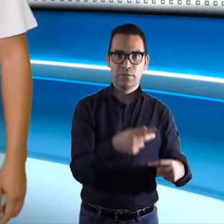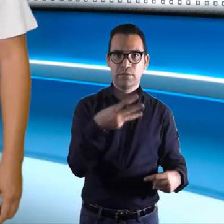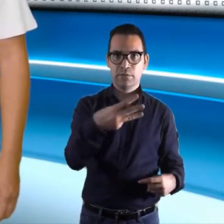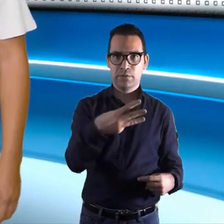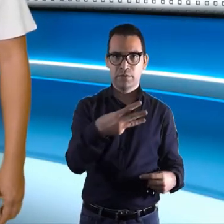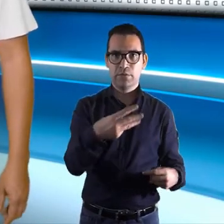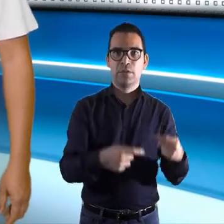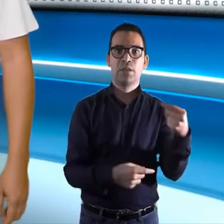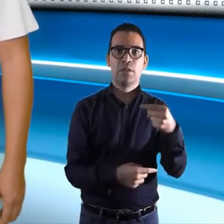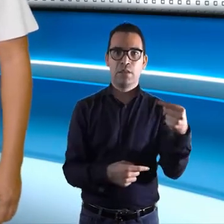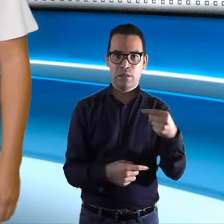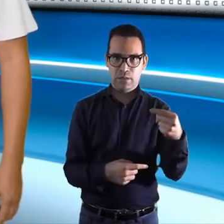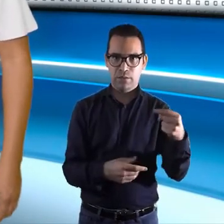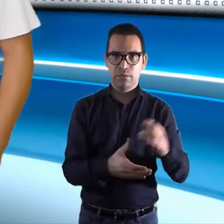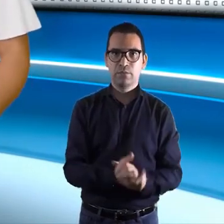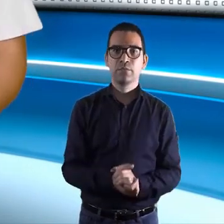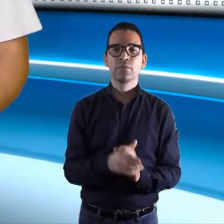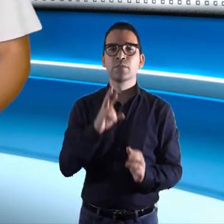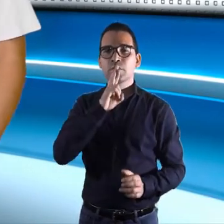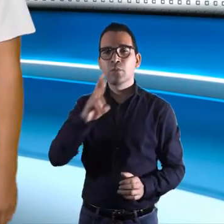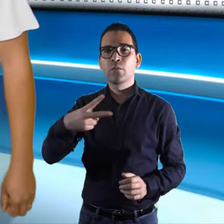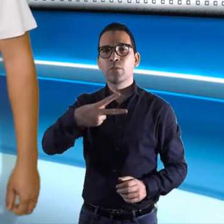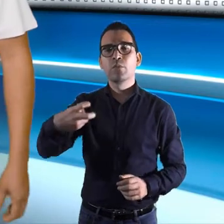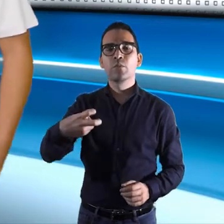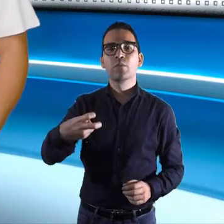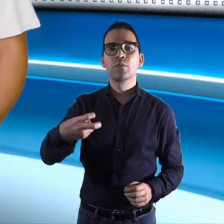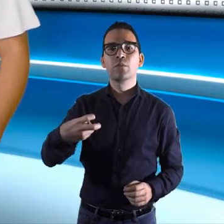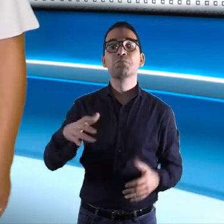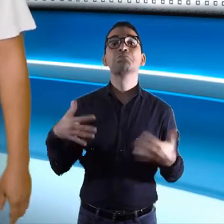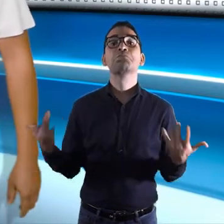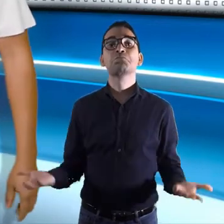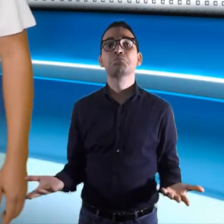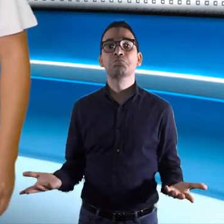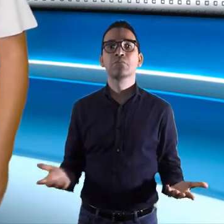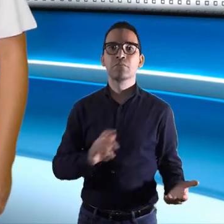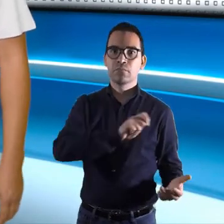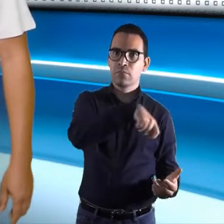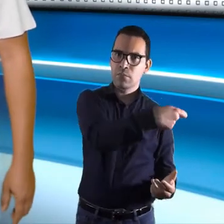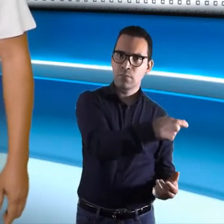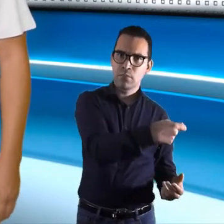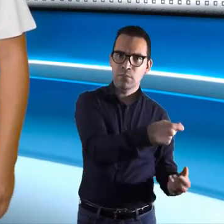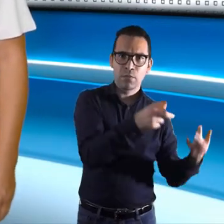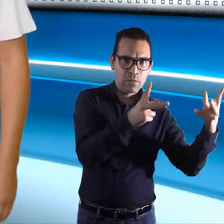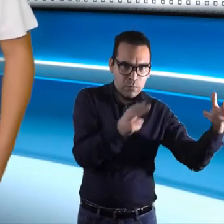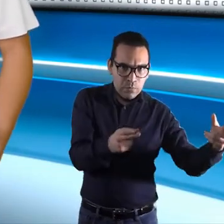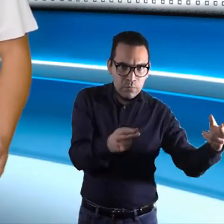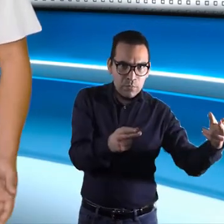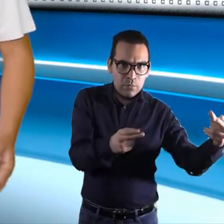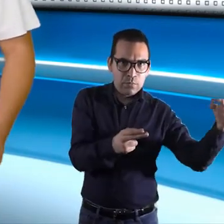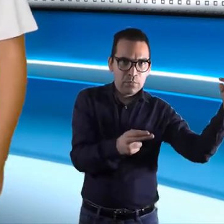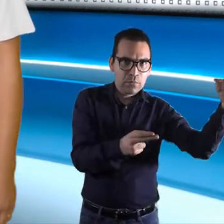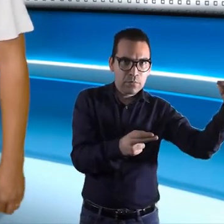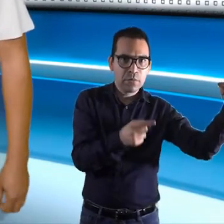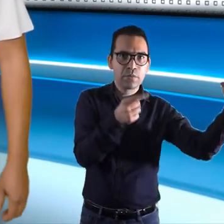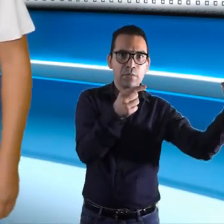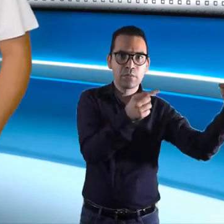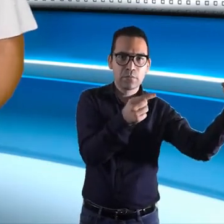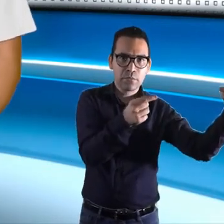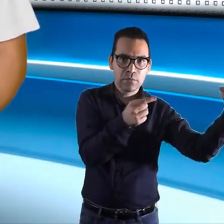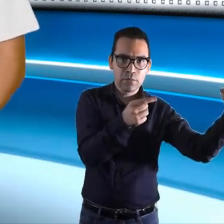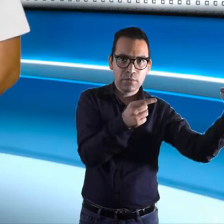3 negativo. E eu pergunto: os sinais são iguais?